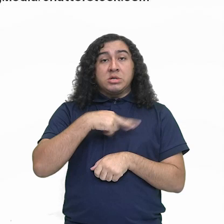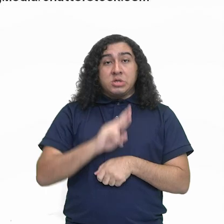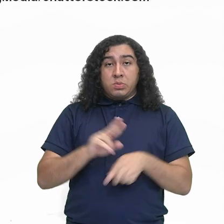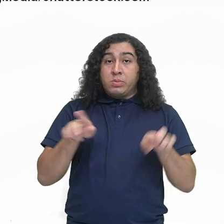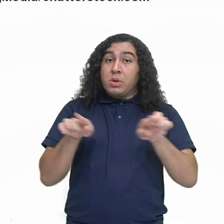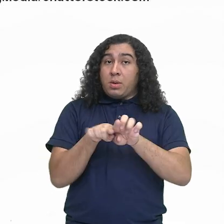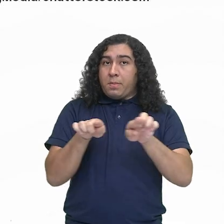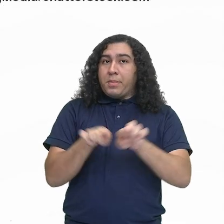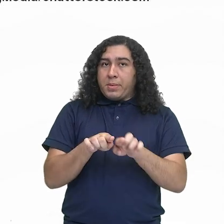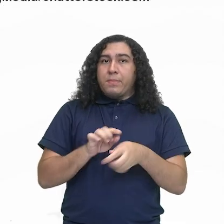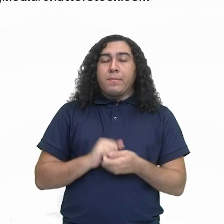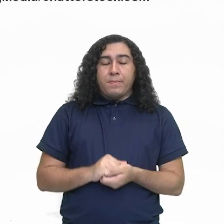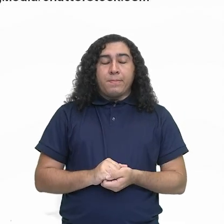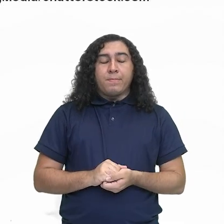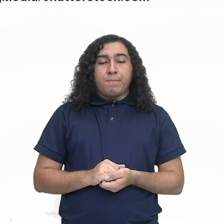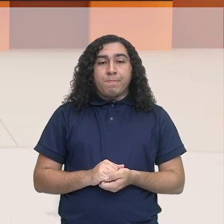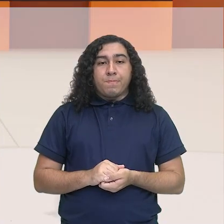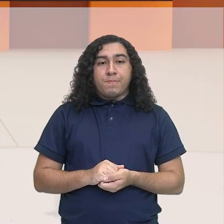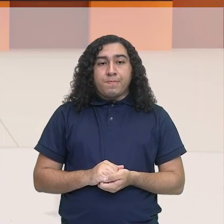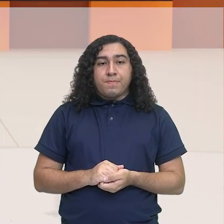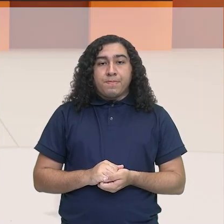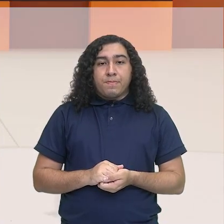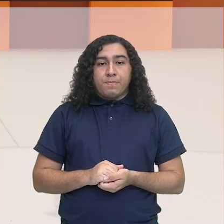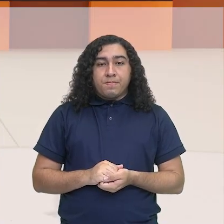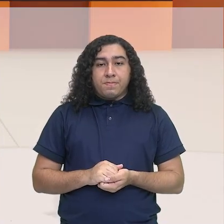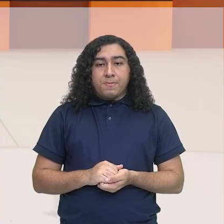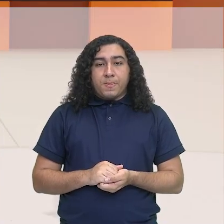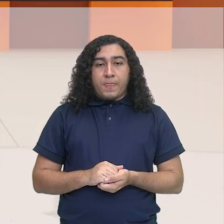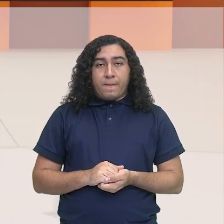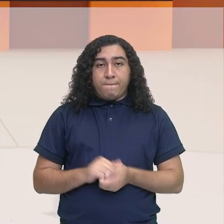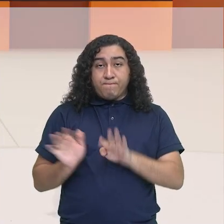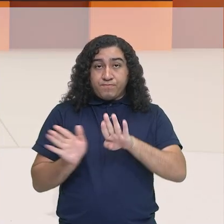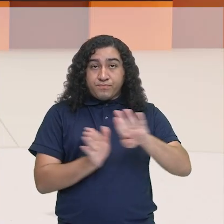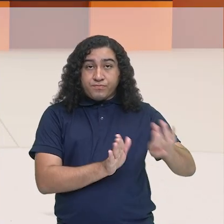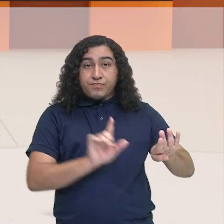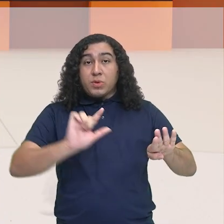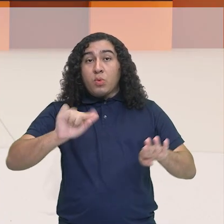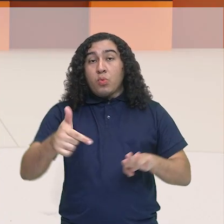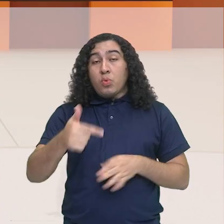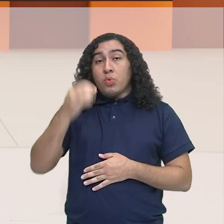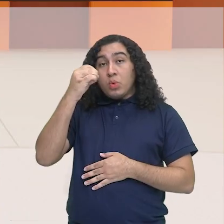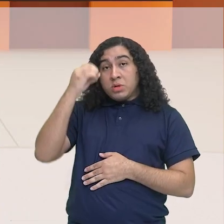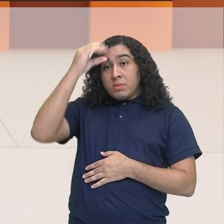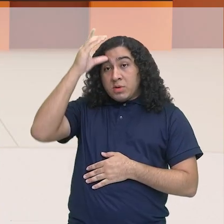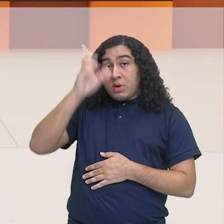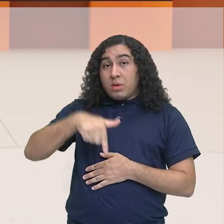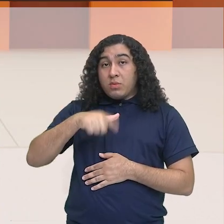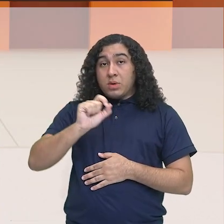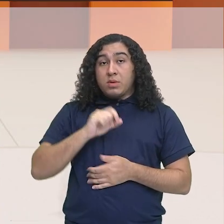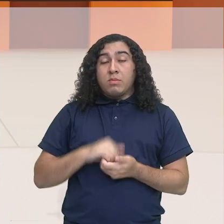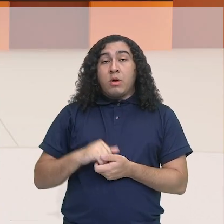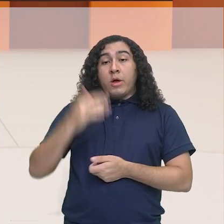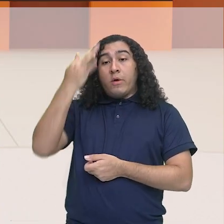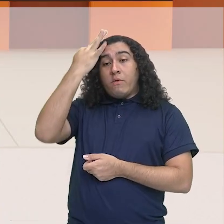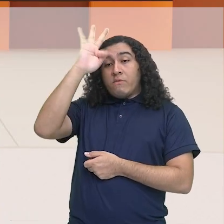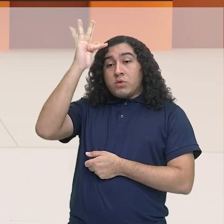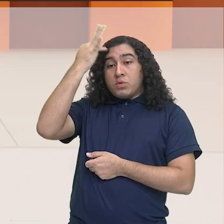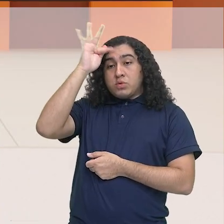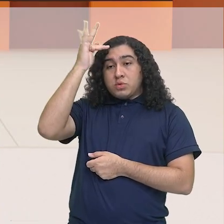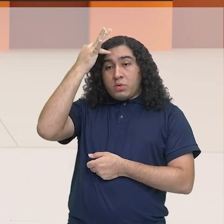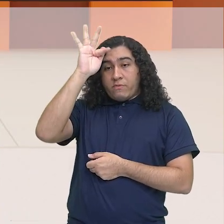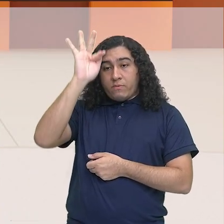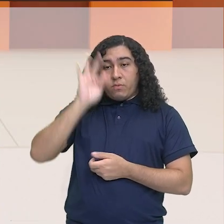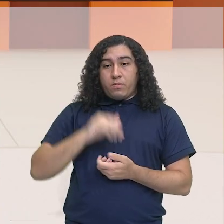religiosidade. Muito bem. E aí nós vamos para um outro tipo de conhecimento, que é o chamado conhecimento filosófico,